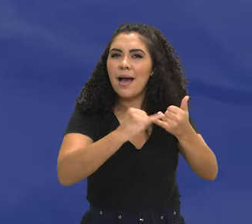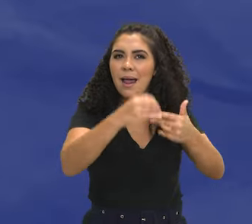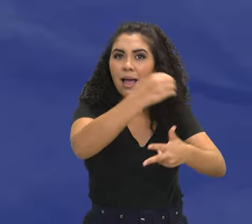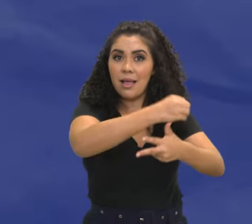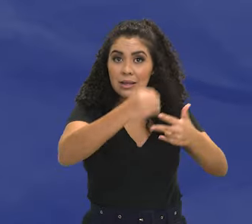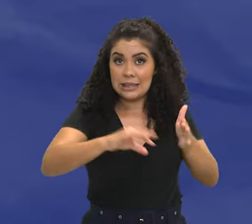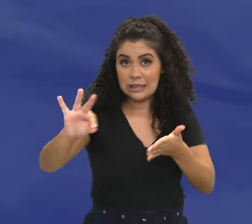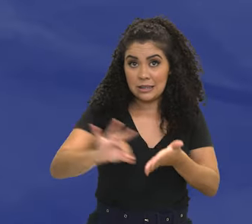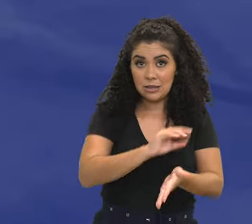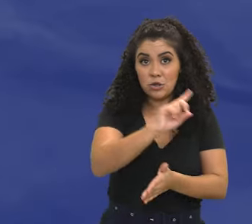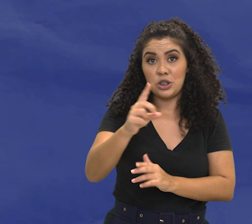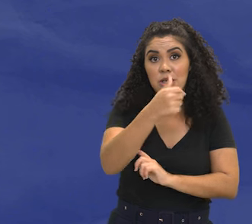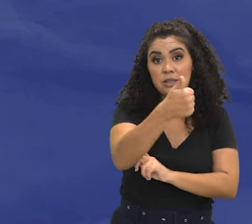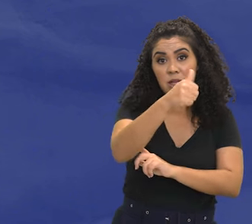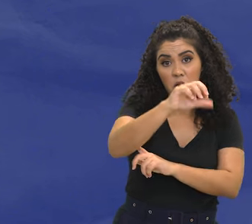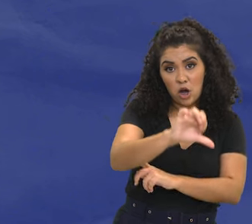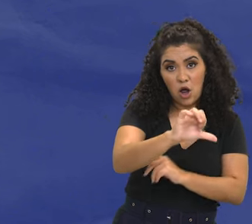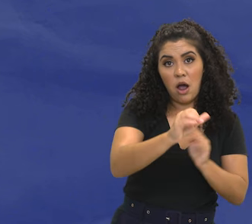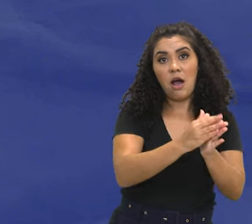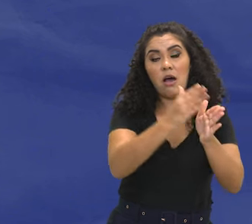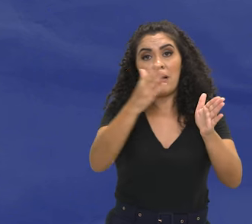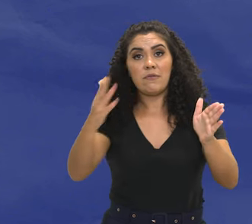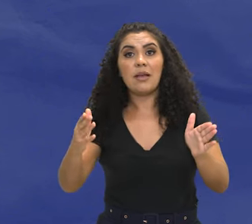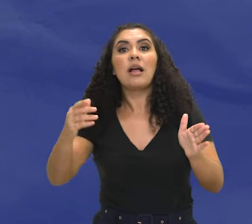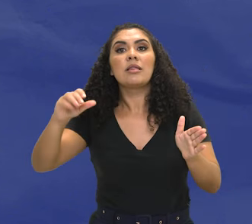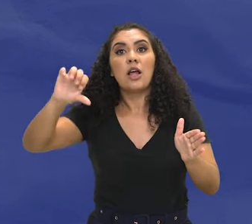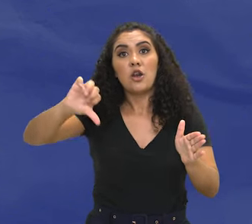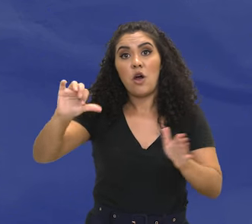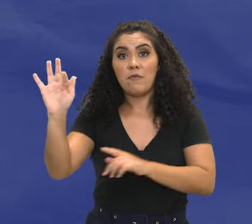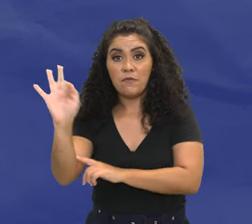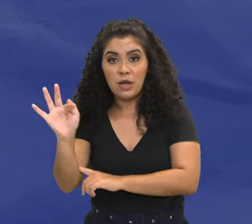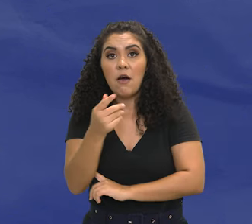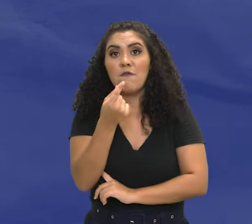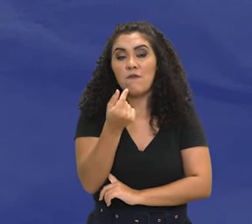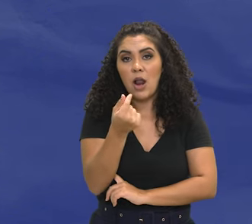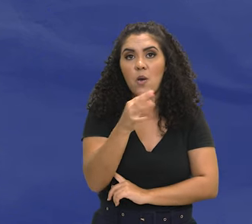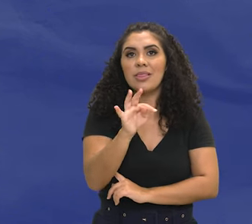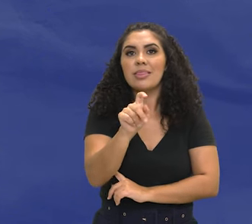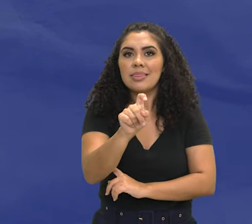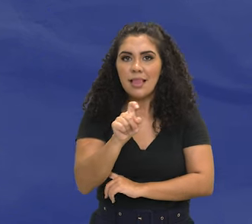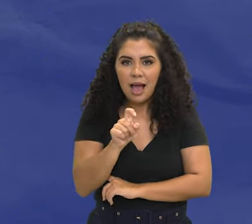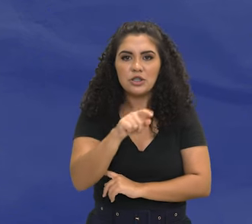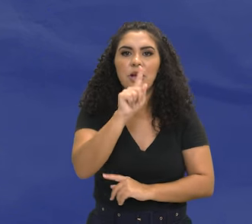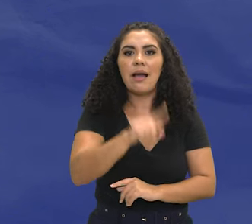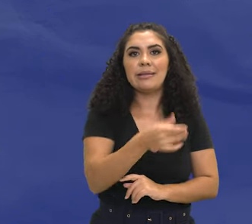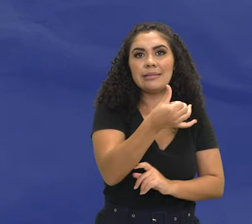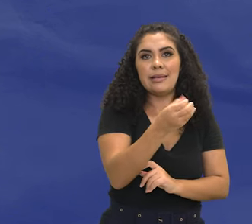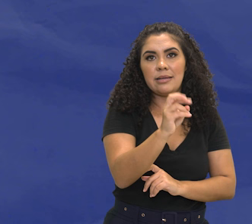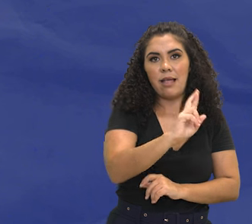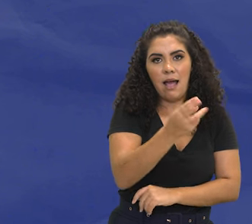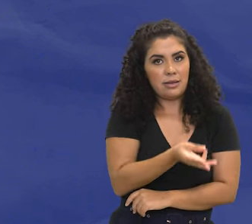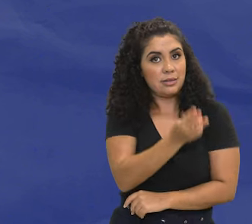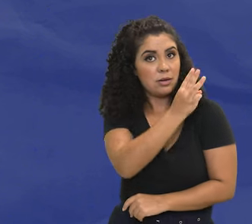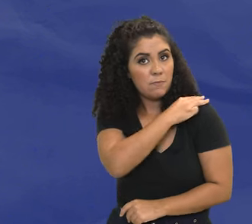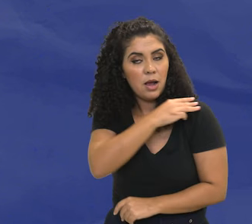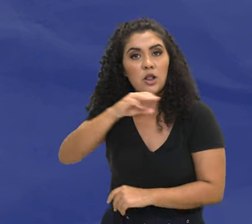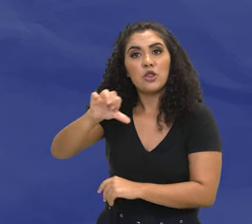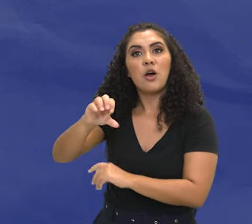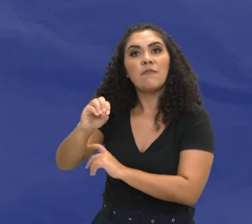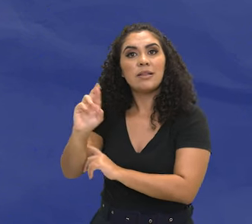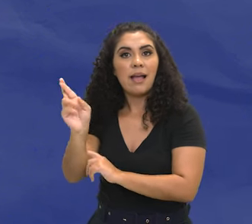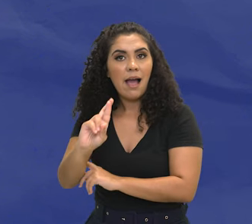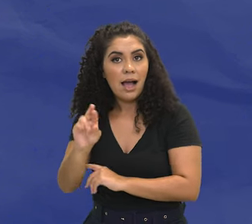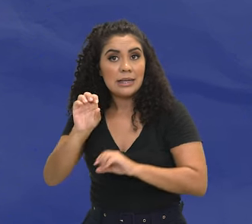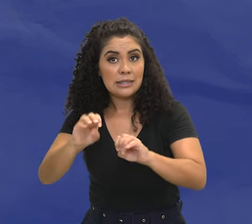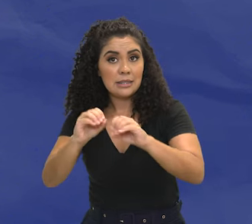As inscrições vão de 19 de janeiro até 9 de fevereiro. O valor é de R$ 60,00 para vagas de nível médio e R